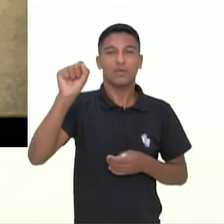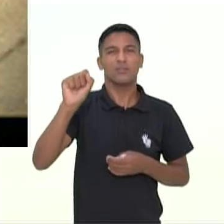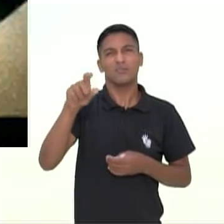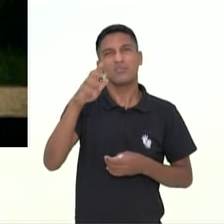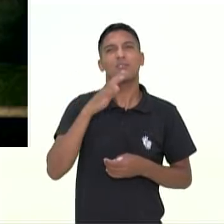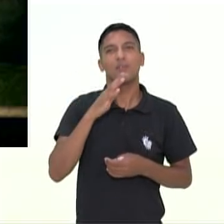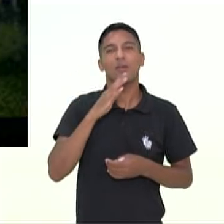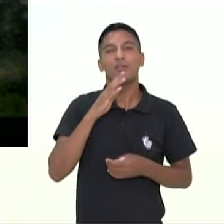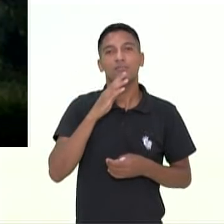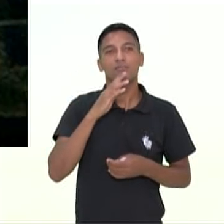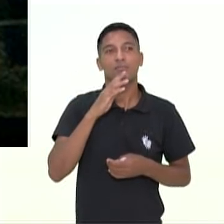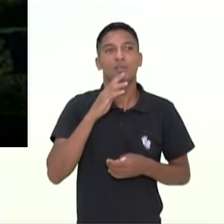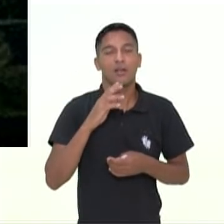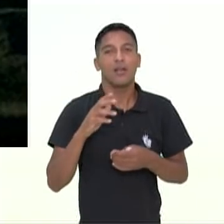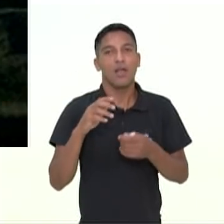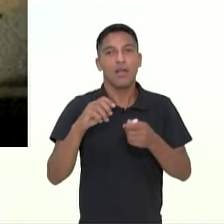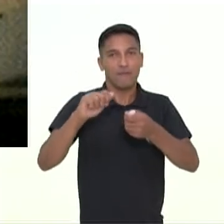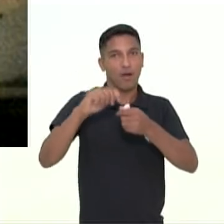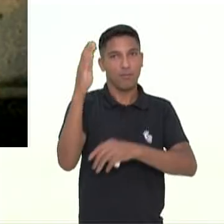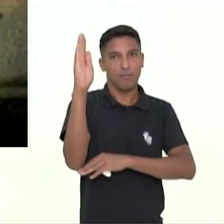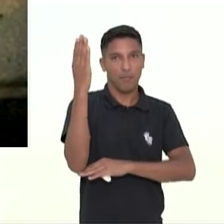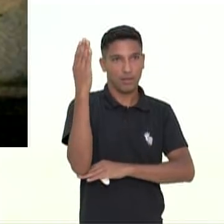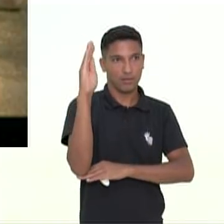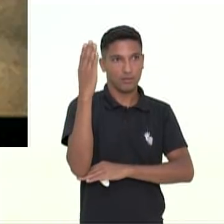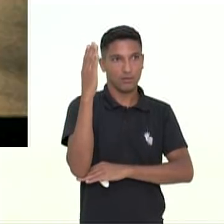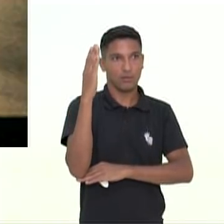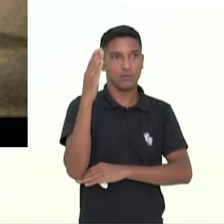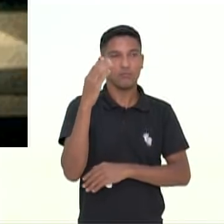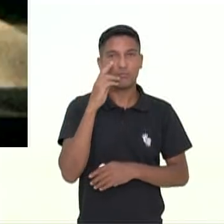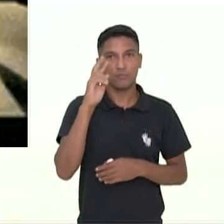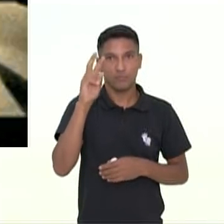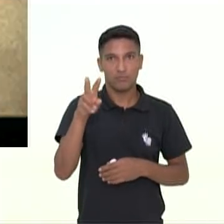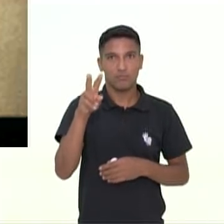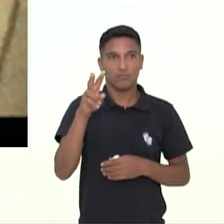Facilmente elas podem ser fabricadas, né? Construídas.